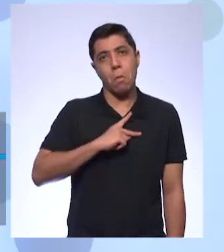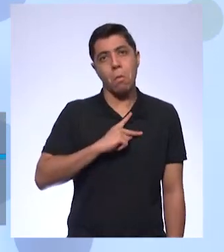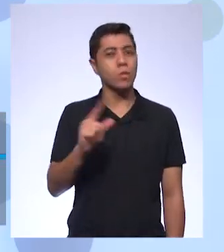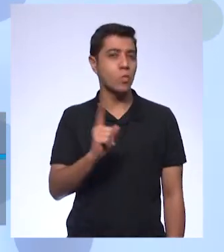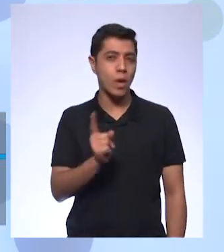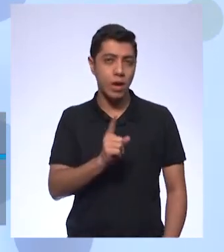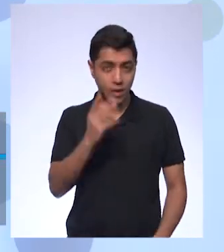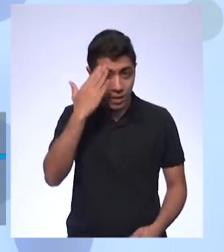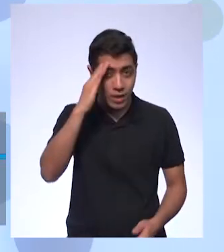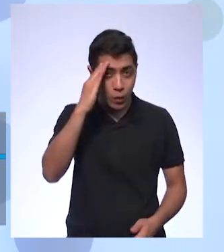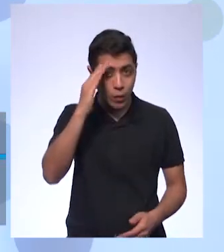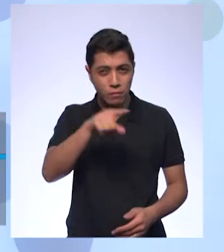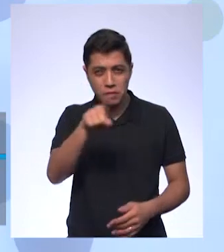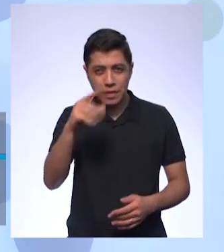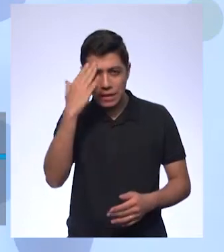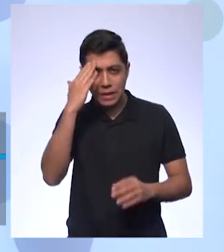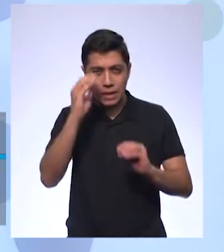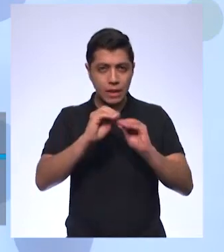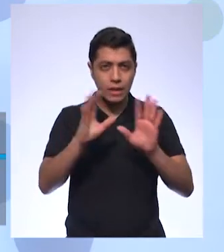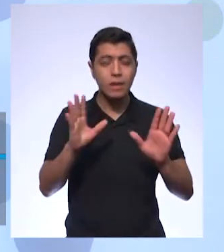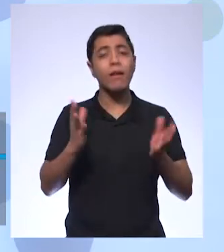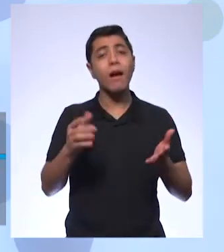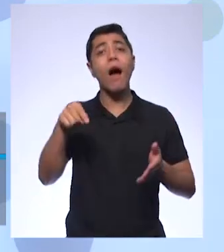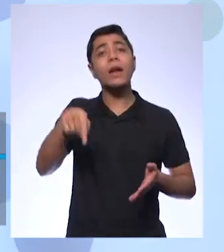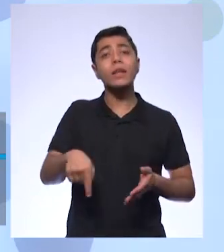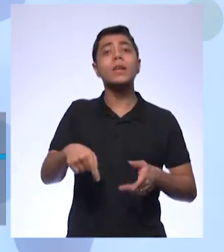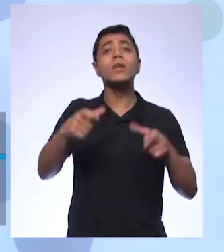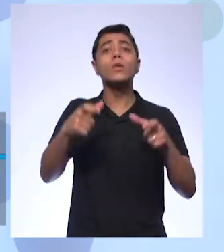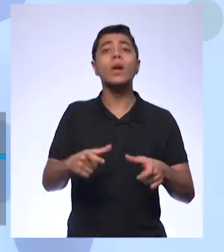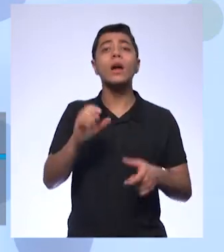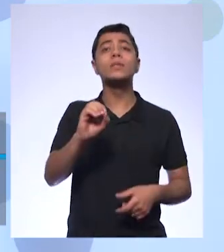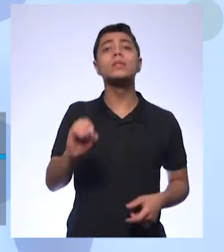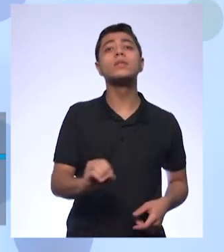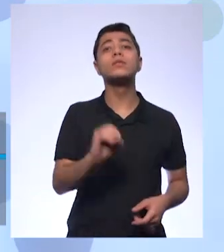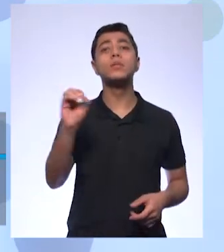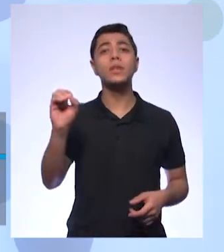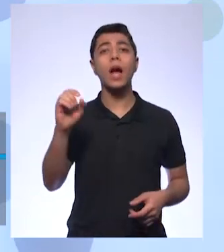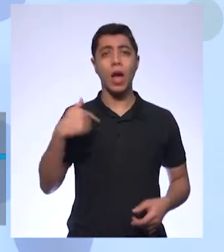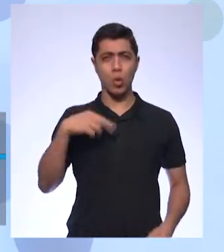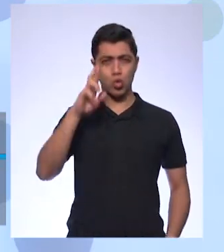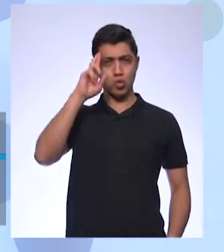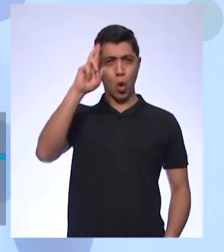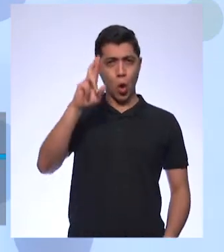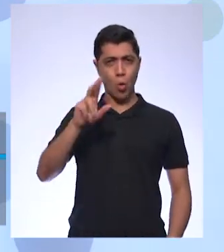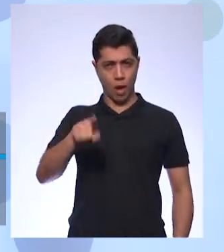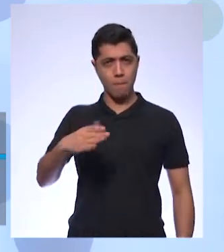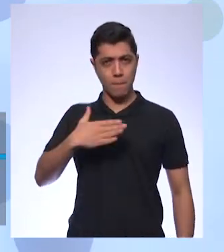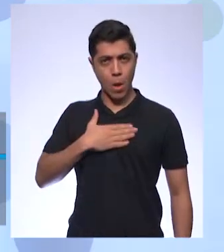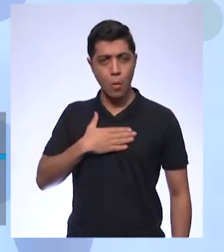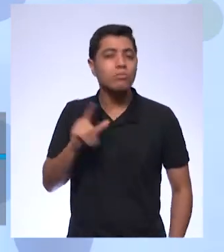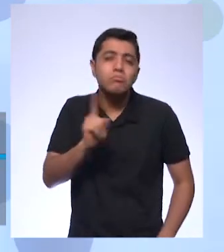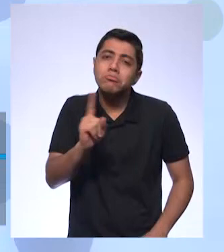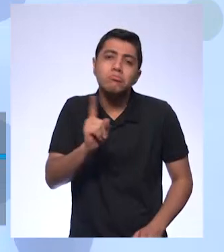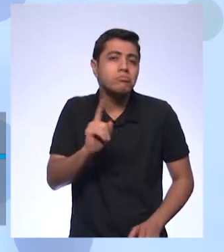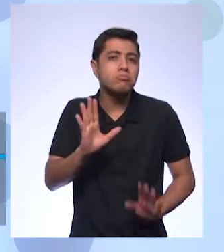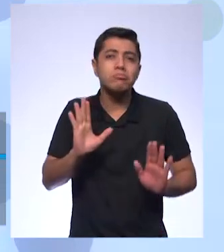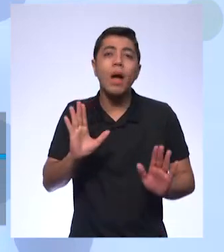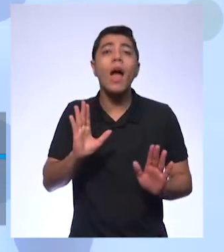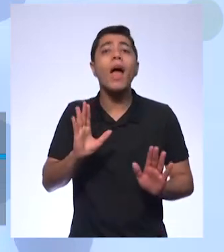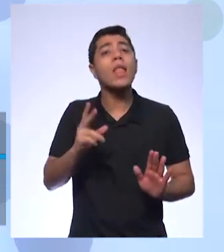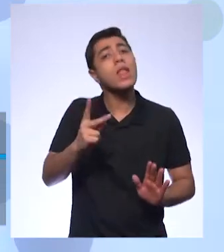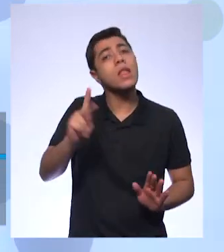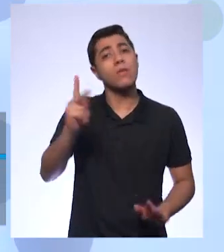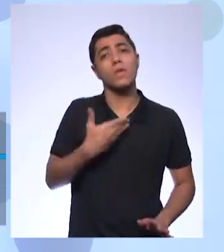vocês entenderem essa diferença, né? Então, a gente aqui está exercendo a nossa força de trabalho, que também é